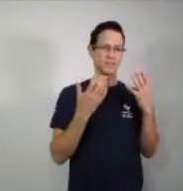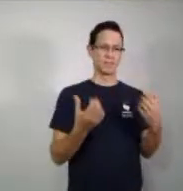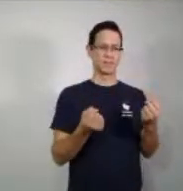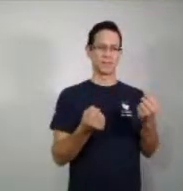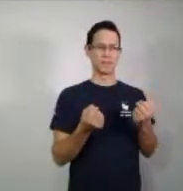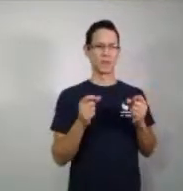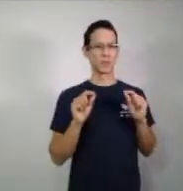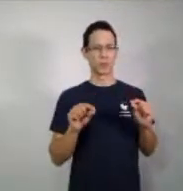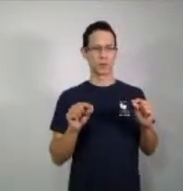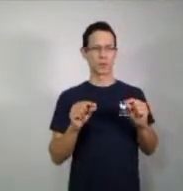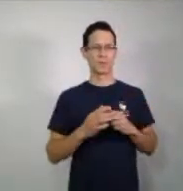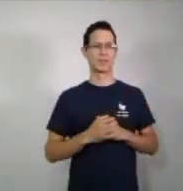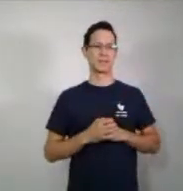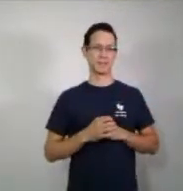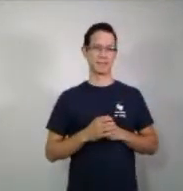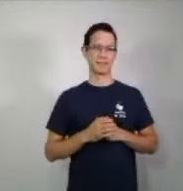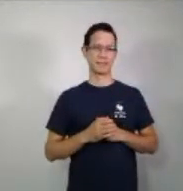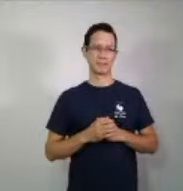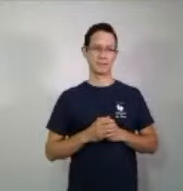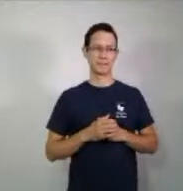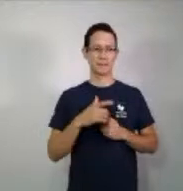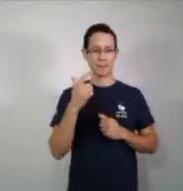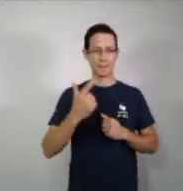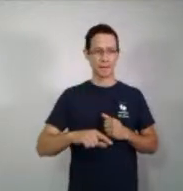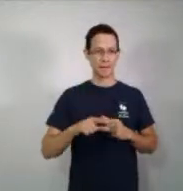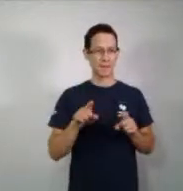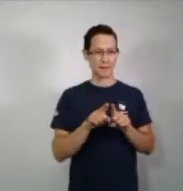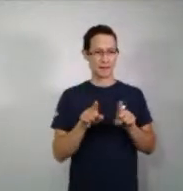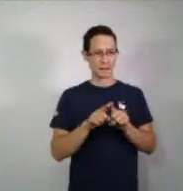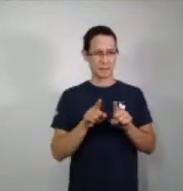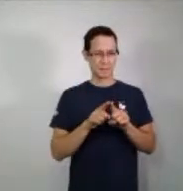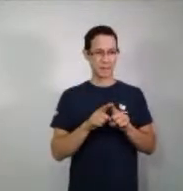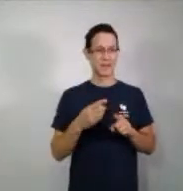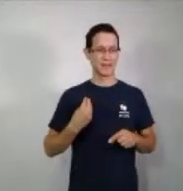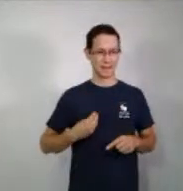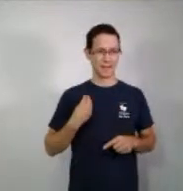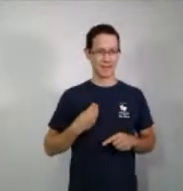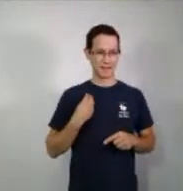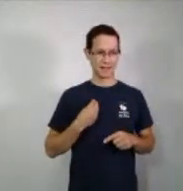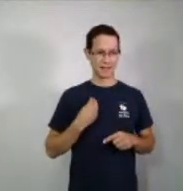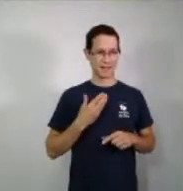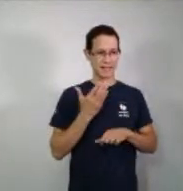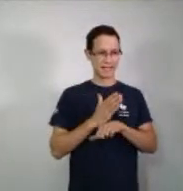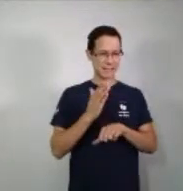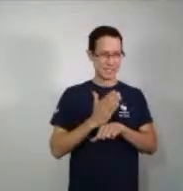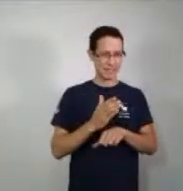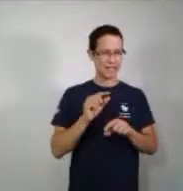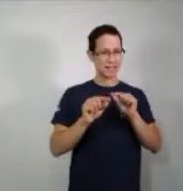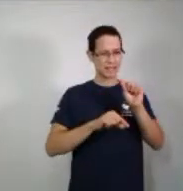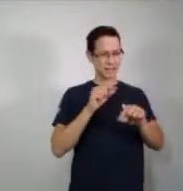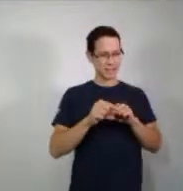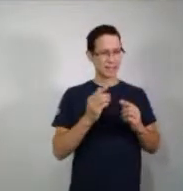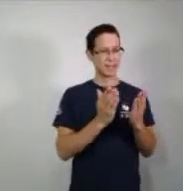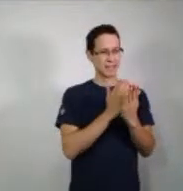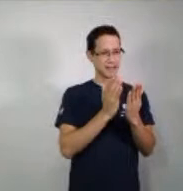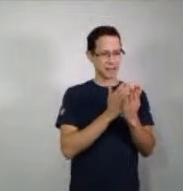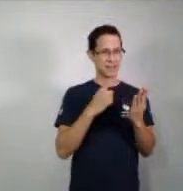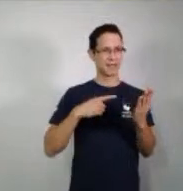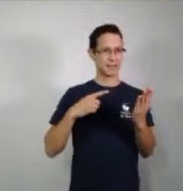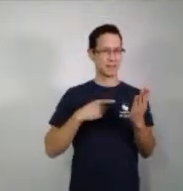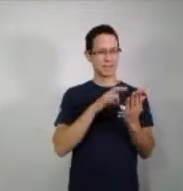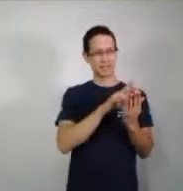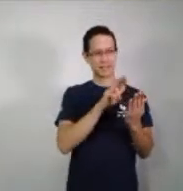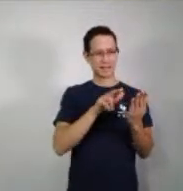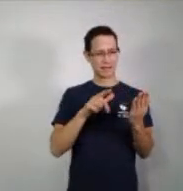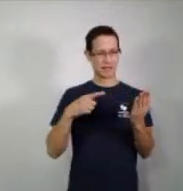outro ponto é a ideia da Contra Babel, né, que é tão presente tanto nos ensaios, e tu traz no livro também algo